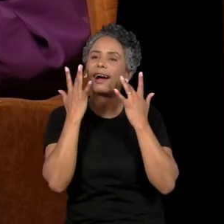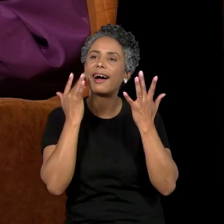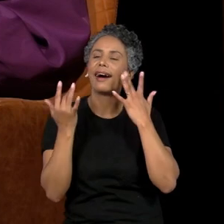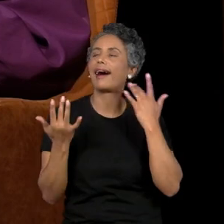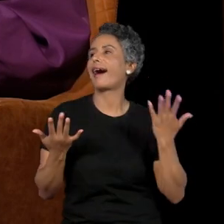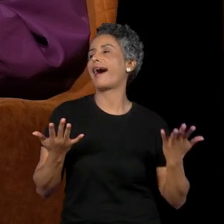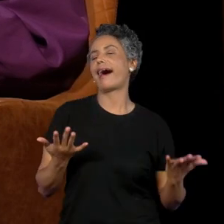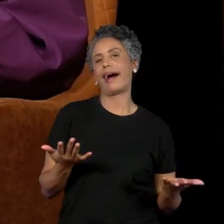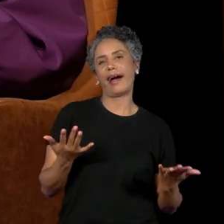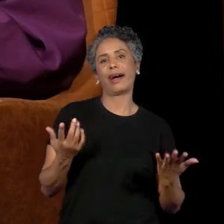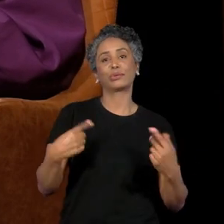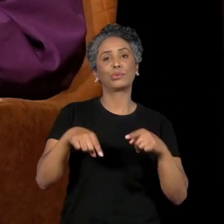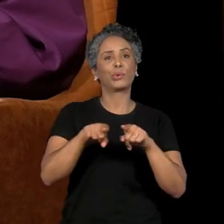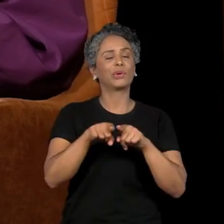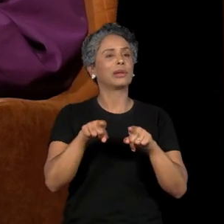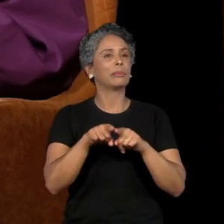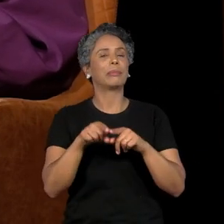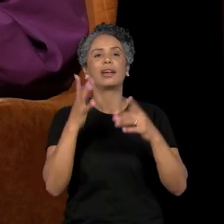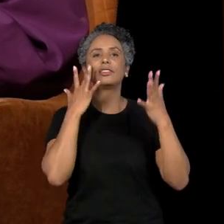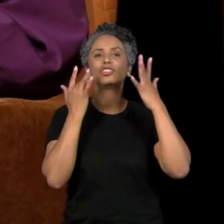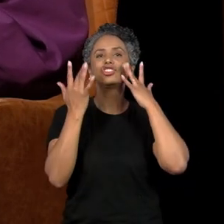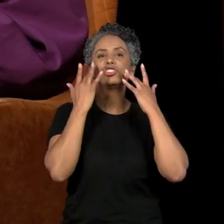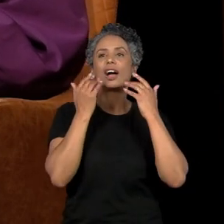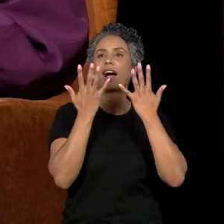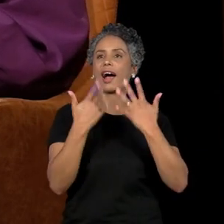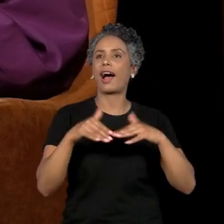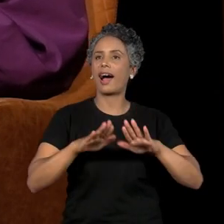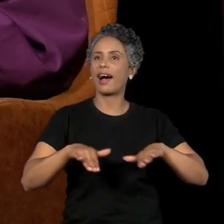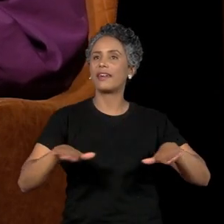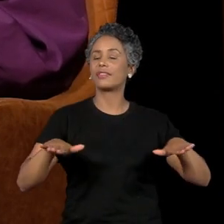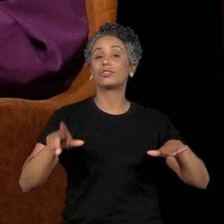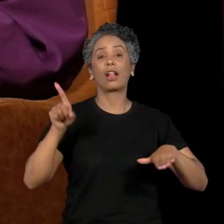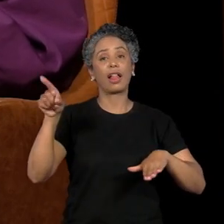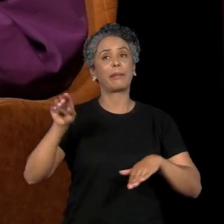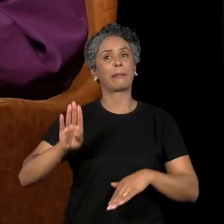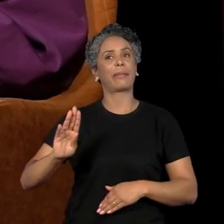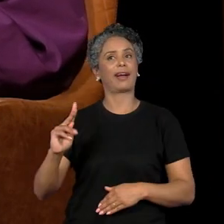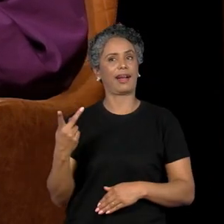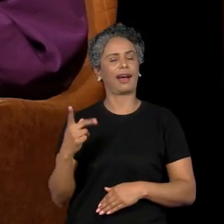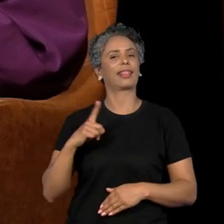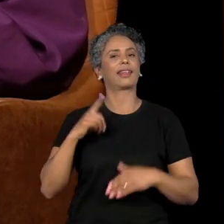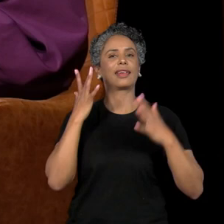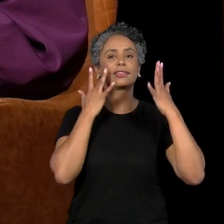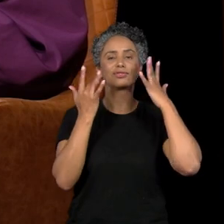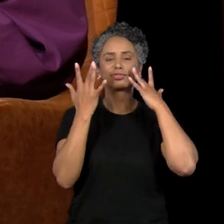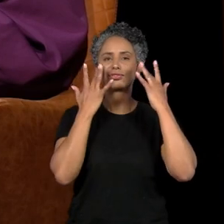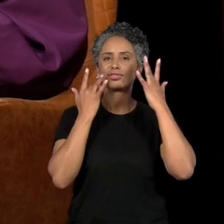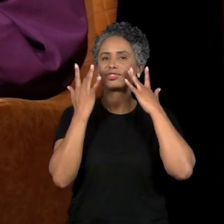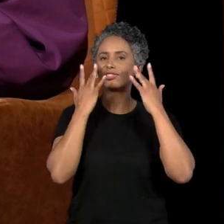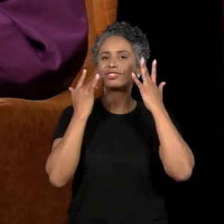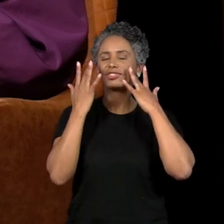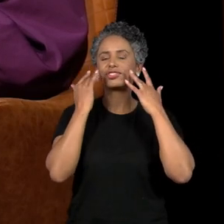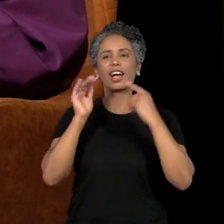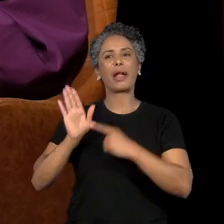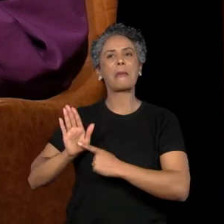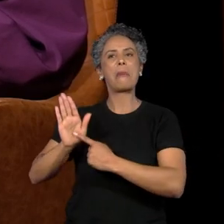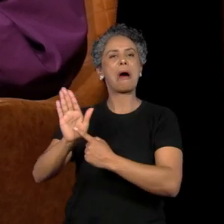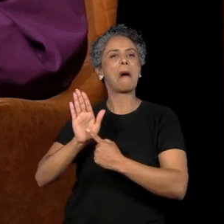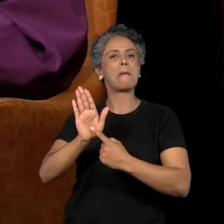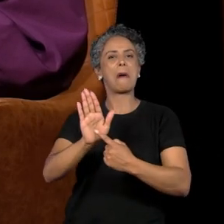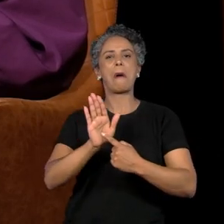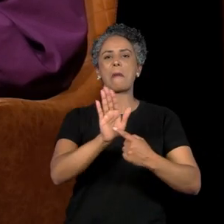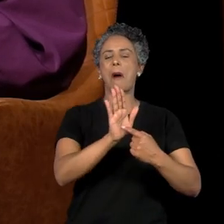fiz peças infantis. Né? Lá em Belo Horizonte tinha um teatro, Teatro Mineiro de Arte, que